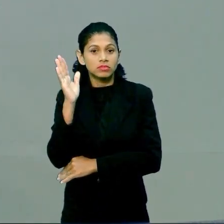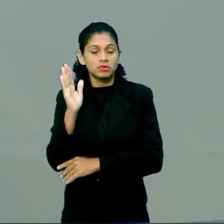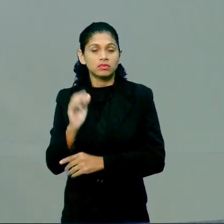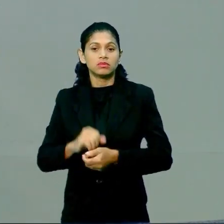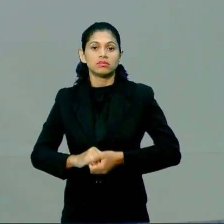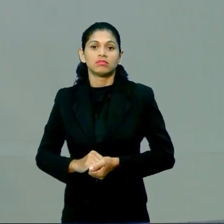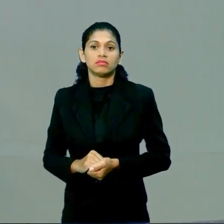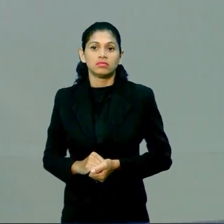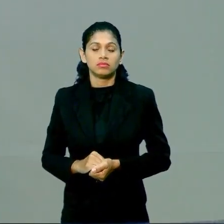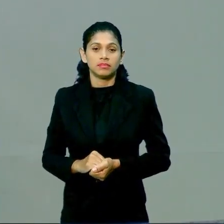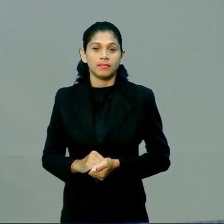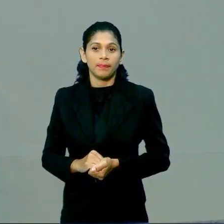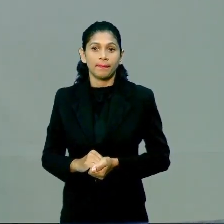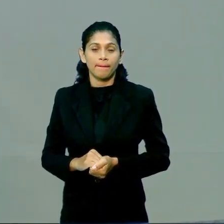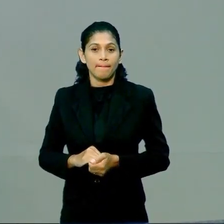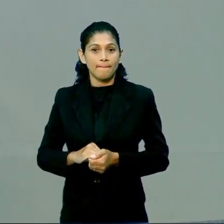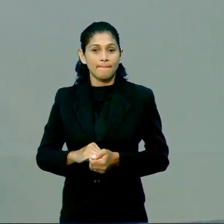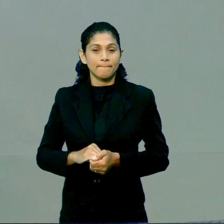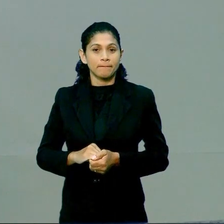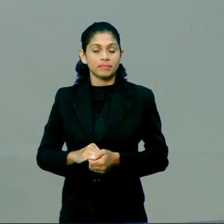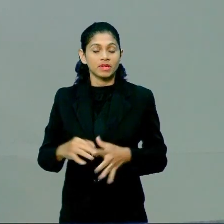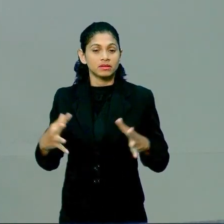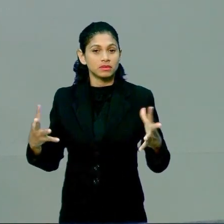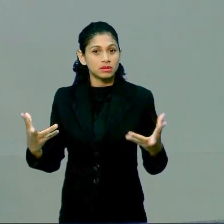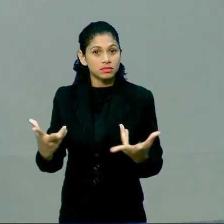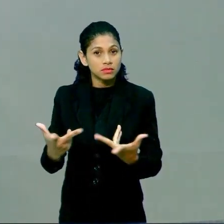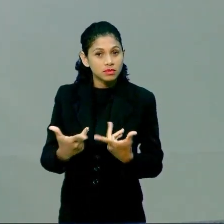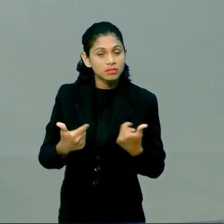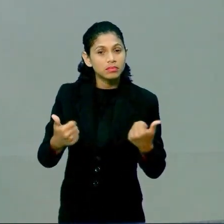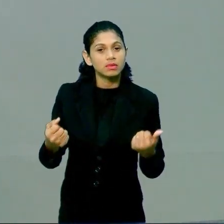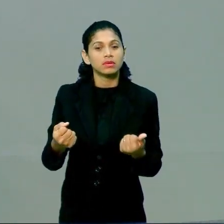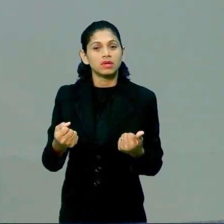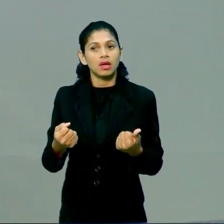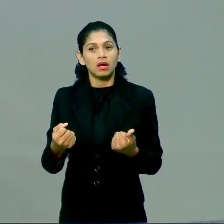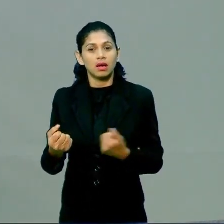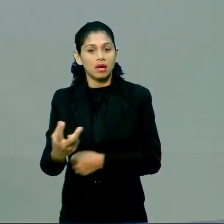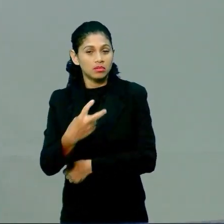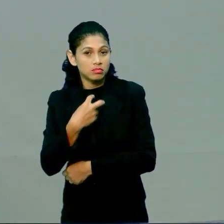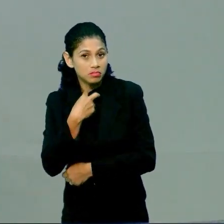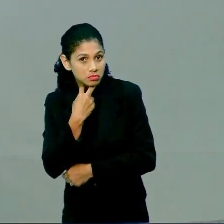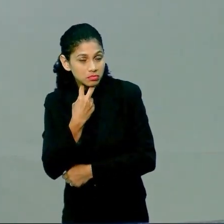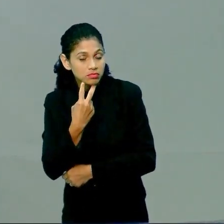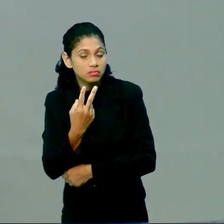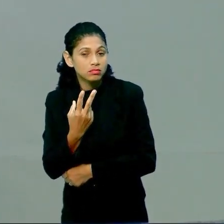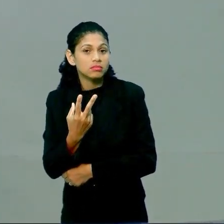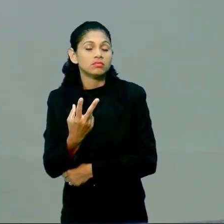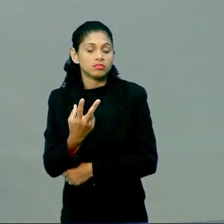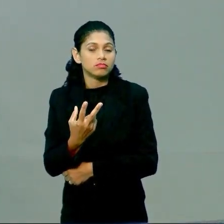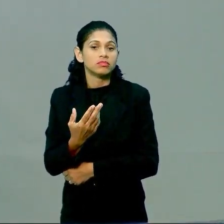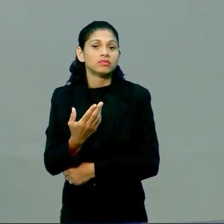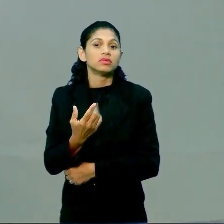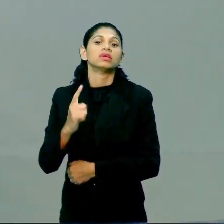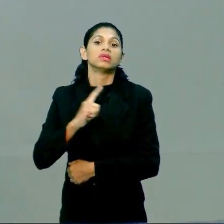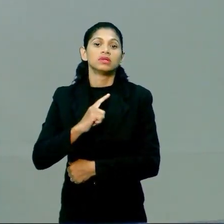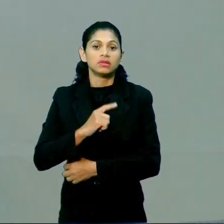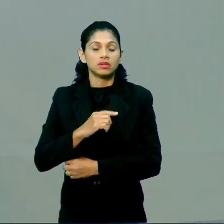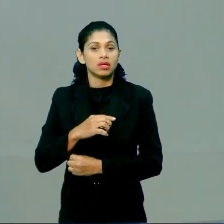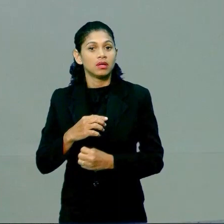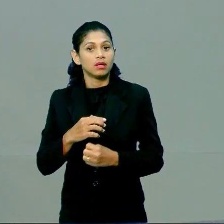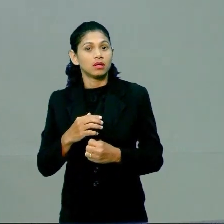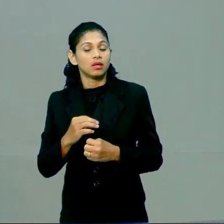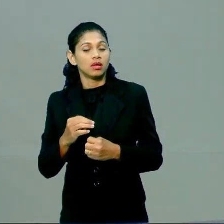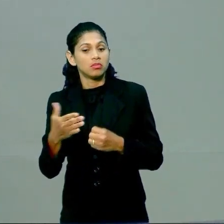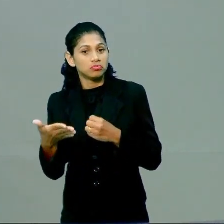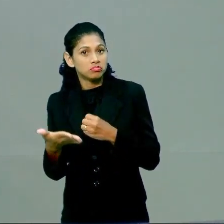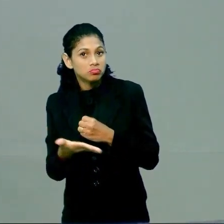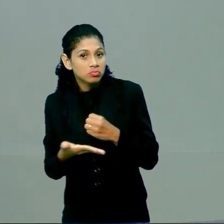escuta né que trabalha essa questão das competências comunicativas da oralidade Elas têm do nível básico ao nível avançado de repente